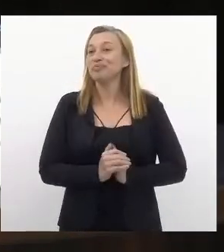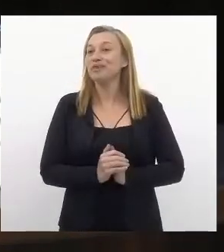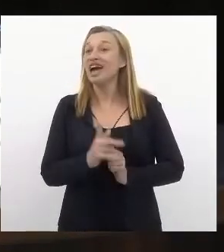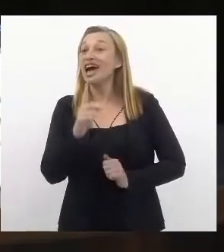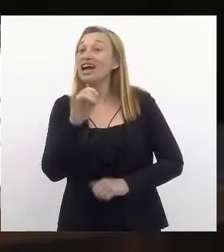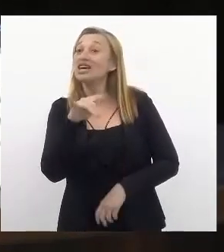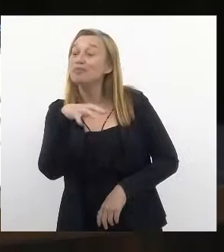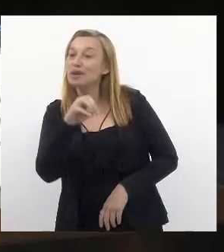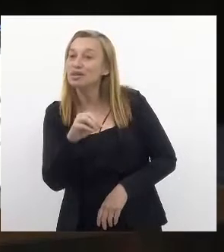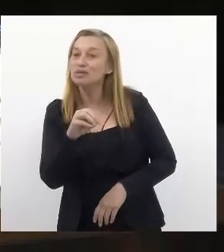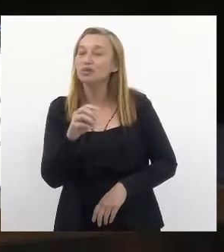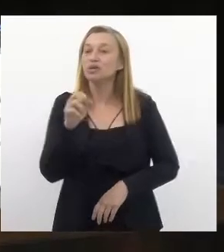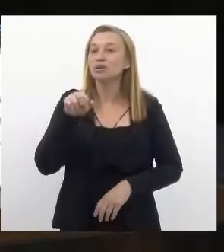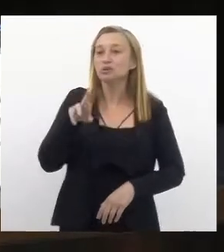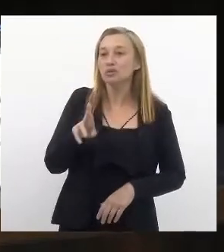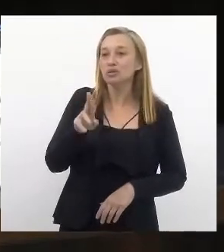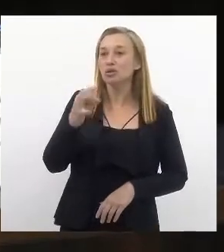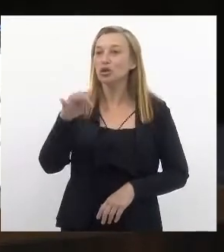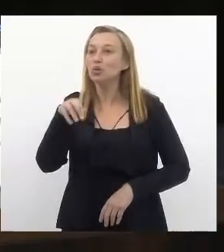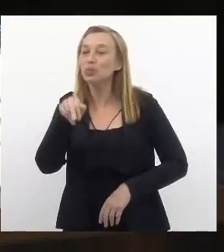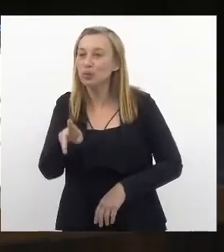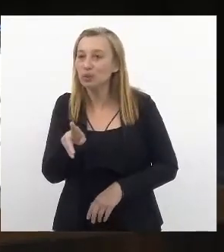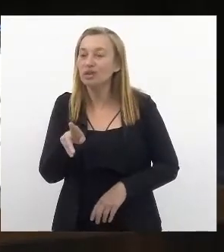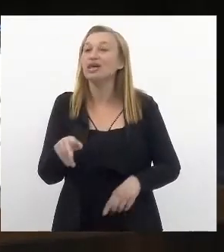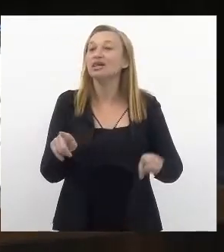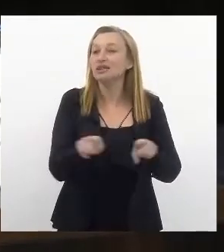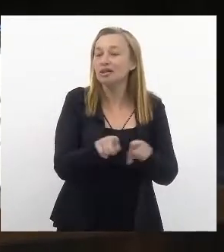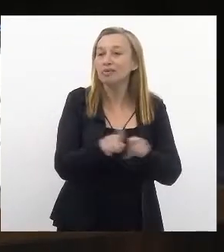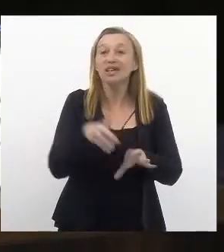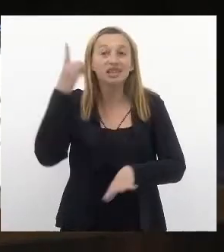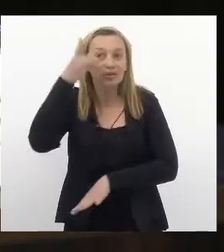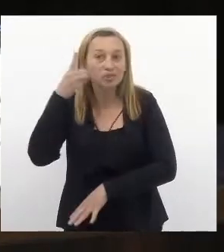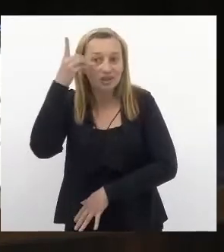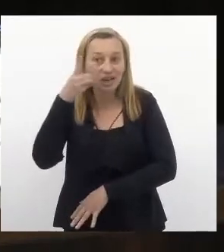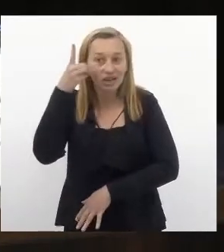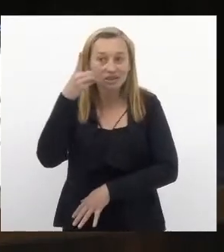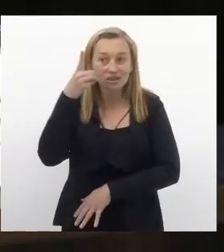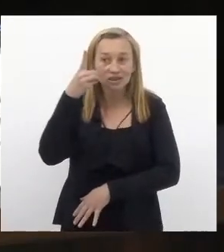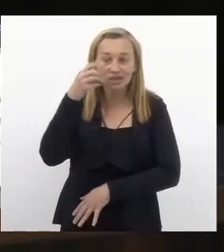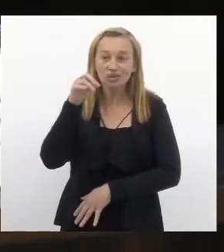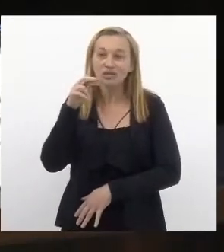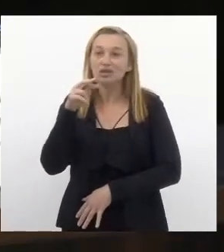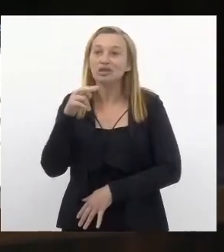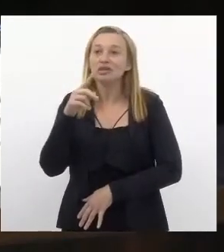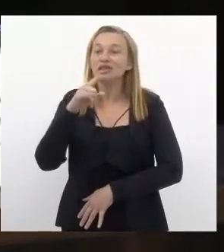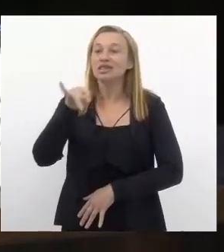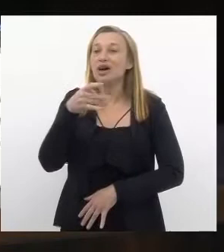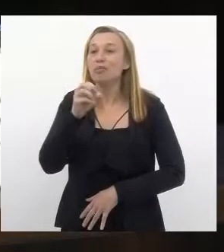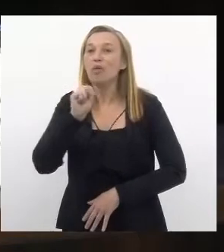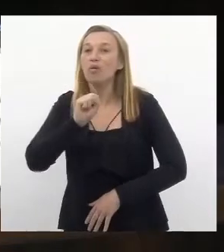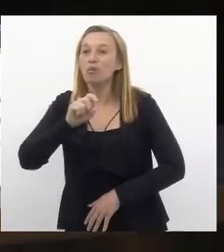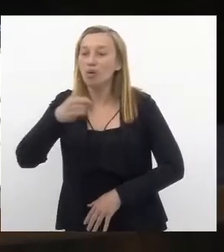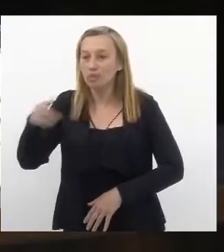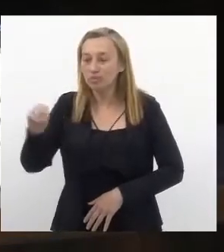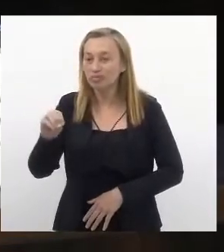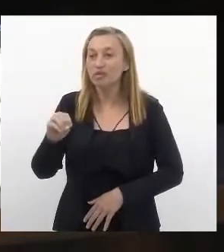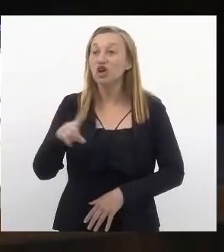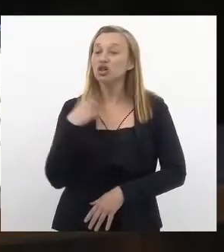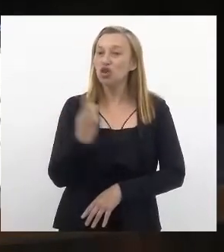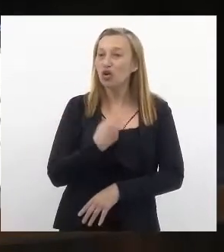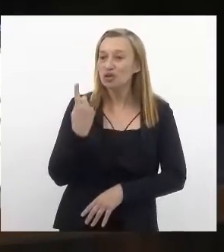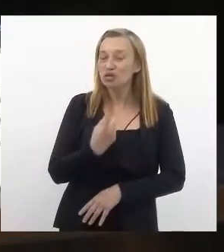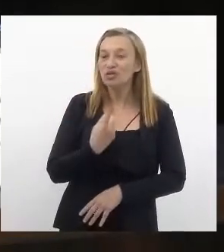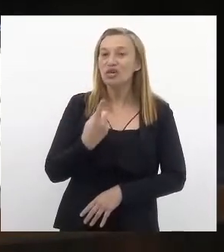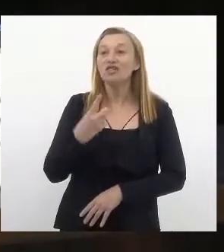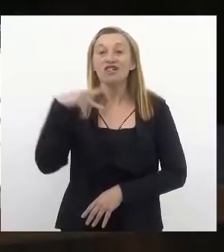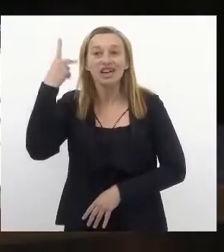arquebispo Dom Teodoro Gandour, ex-deputado Dr. Newton Salomão, nosso vereador